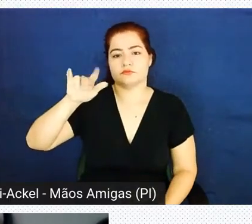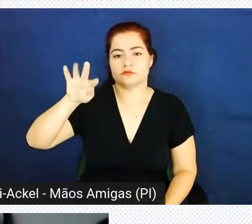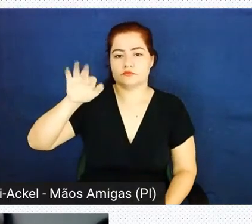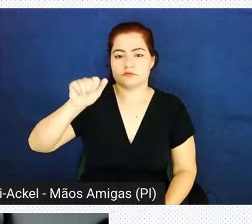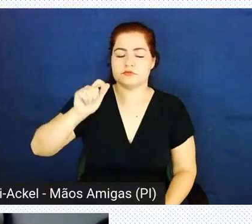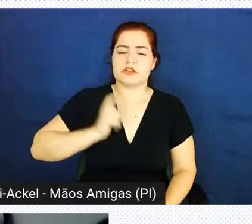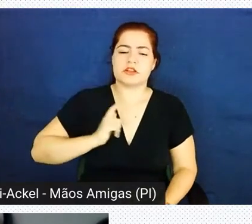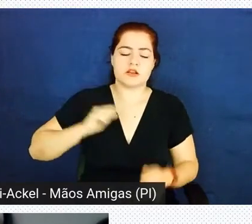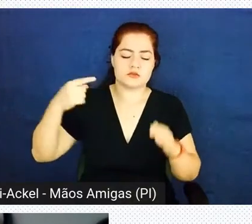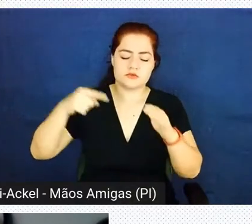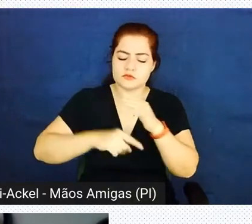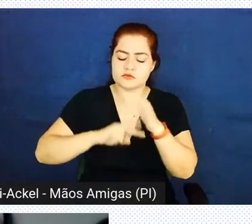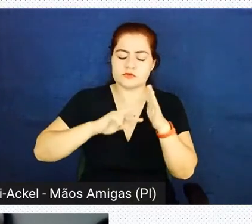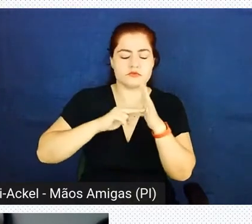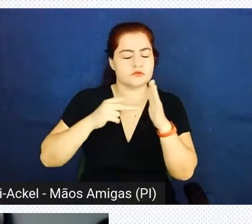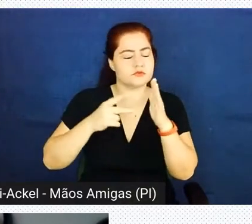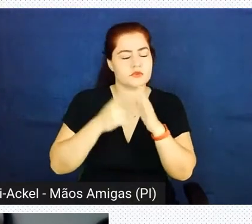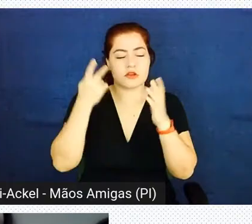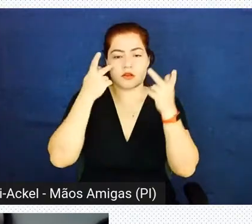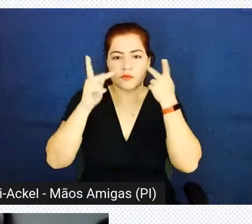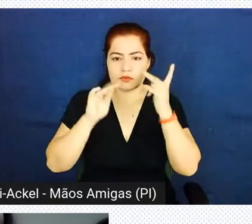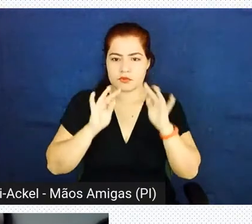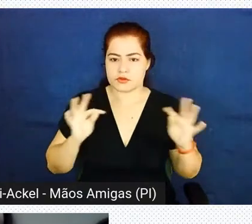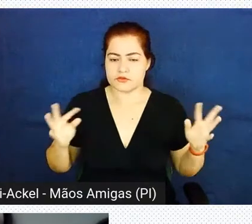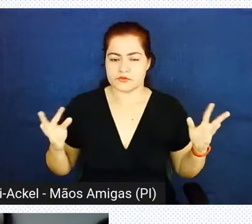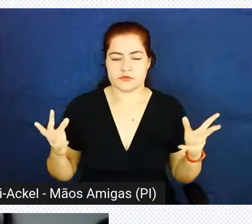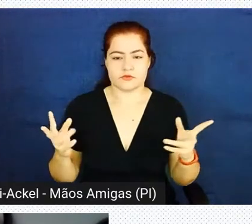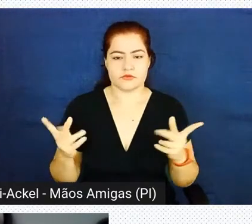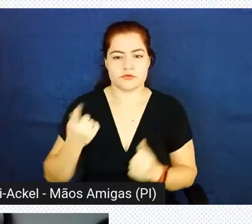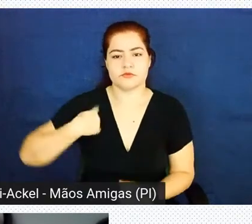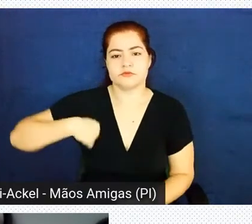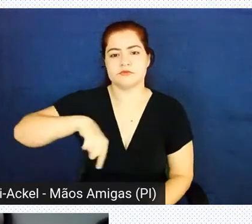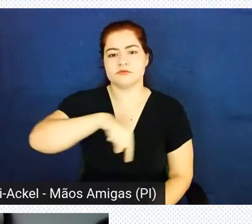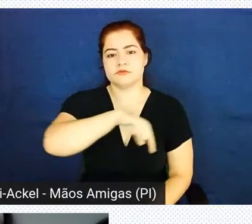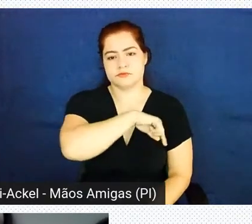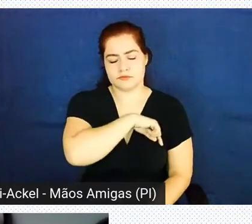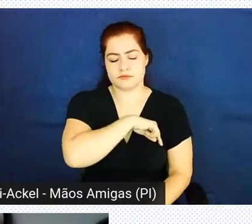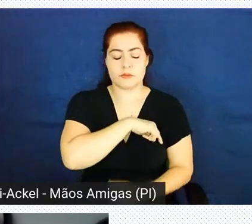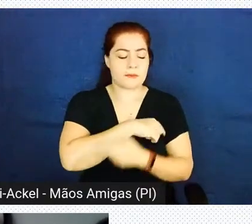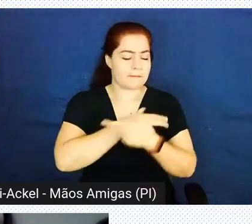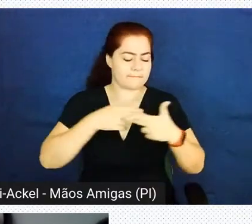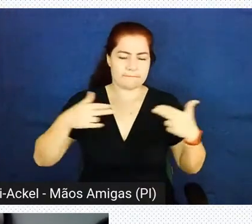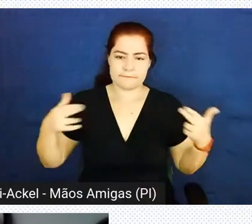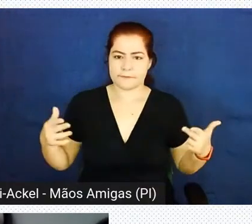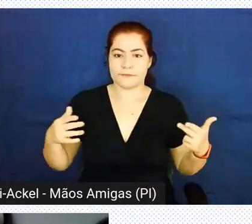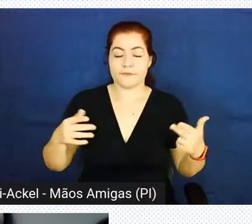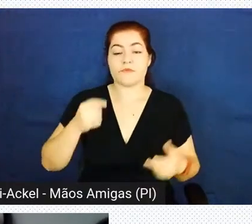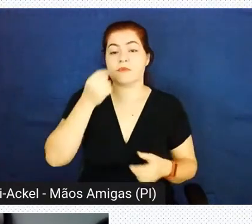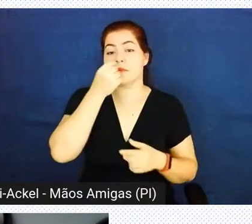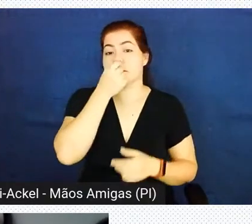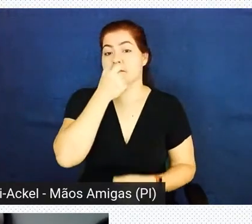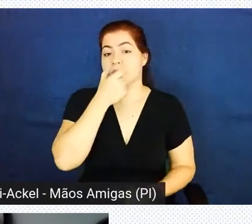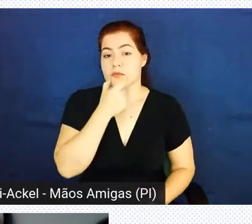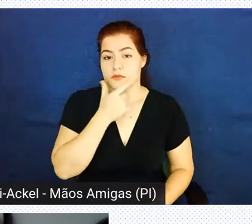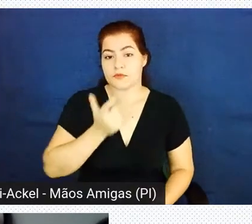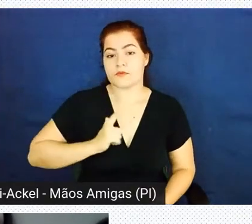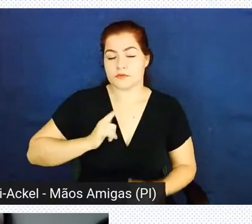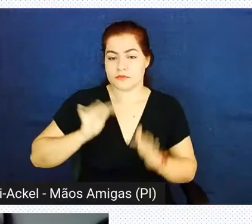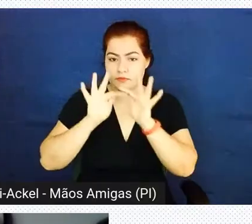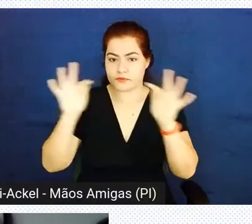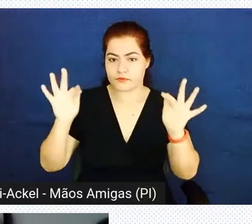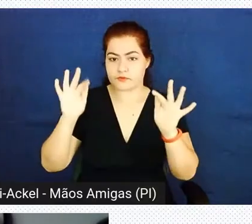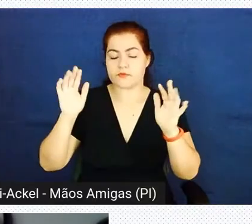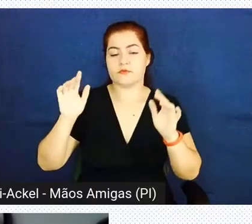para todos nós, para todas as criaturas. André Luiz tem uma expressão que diz que